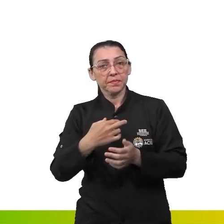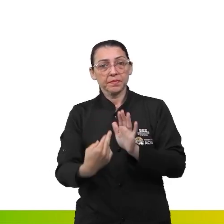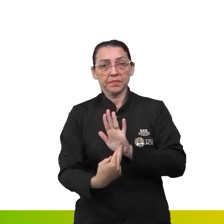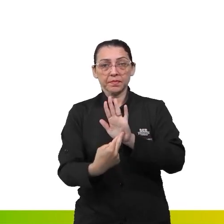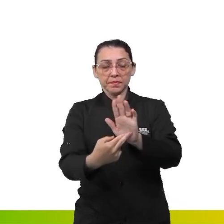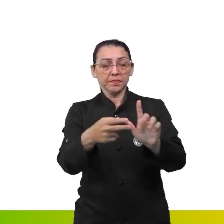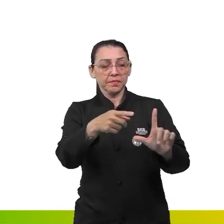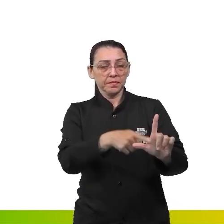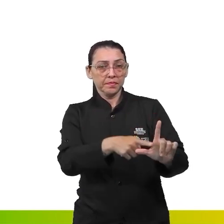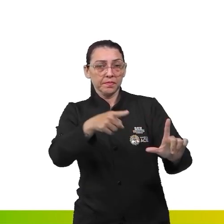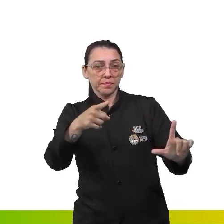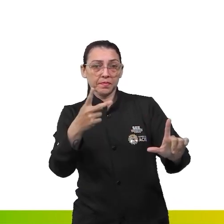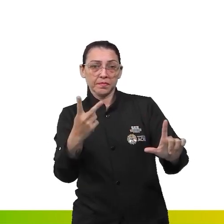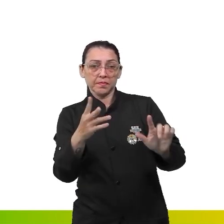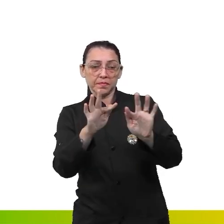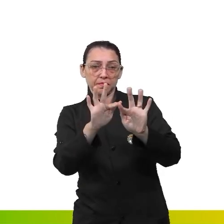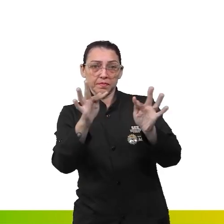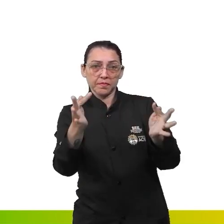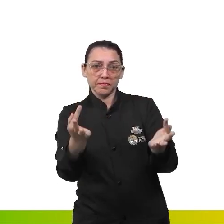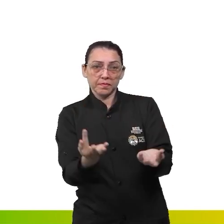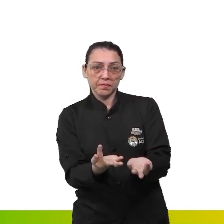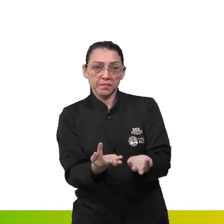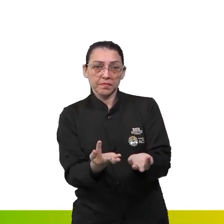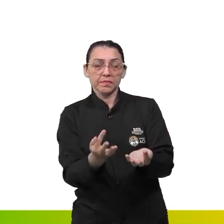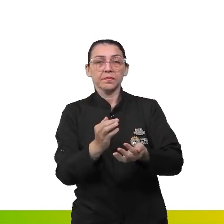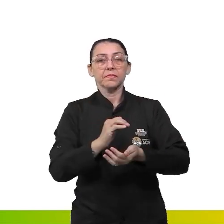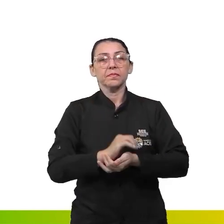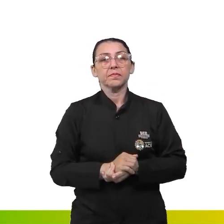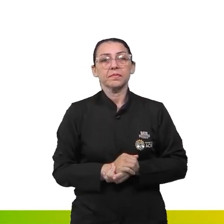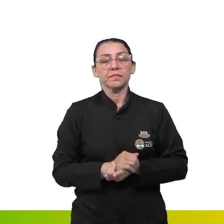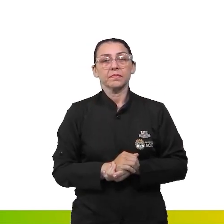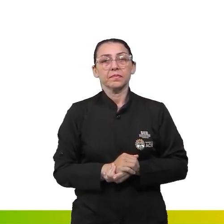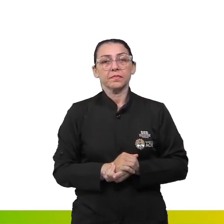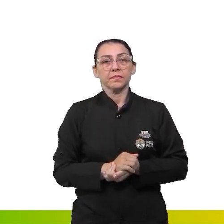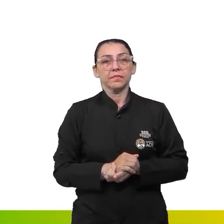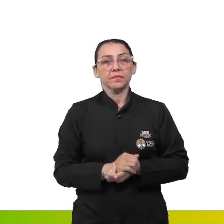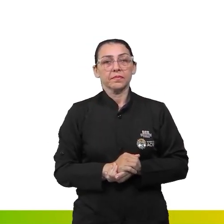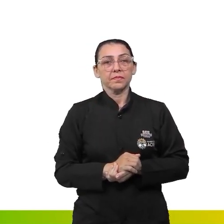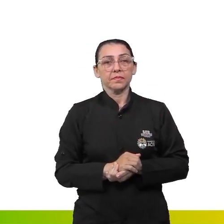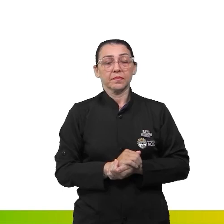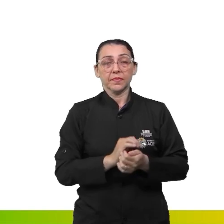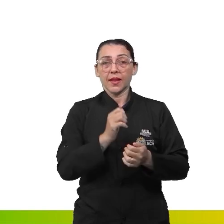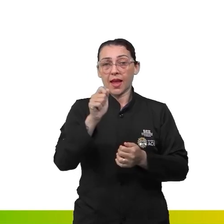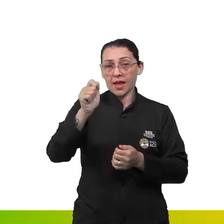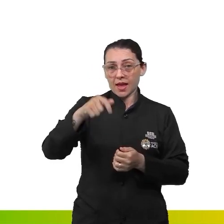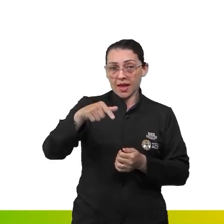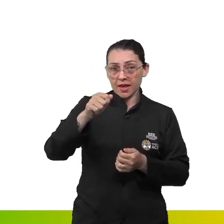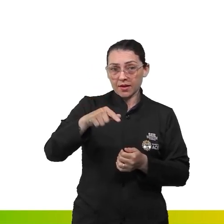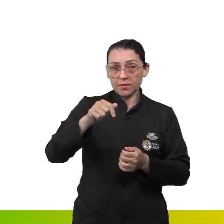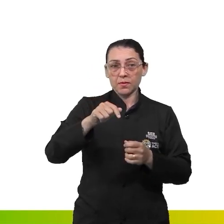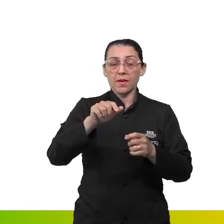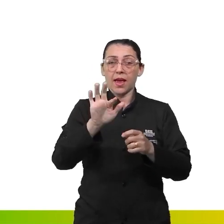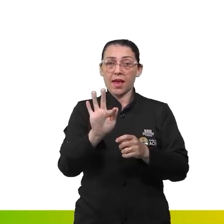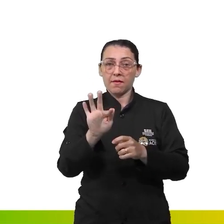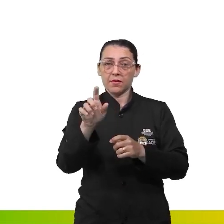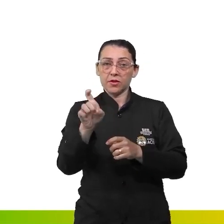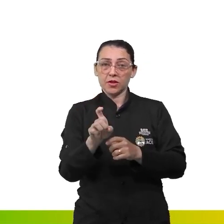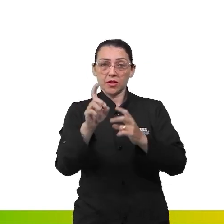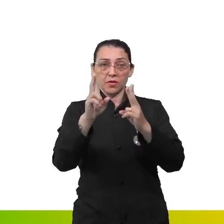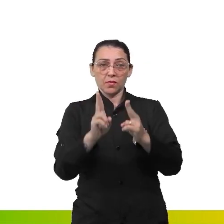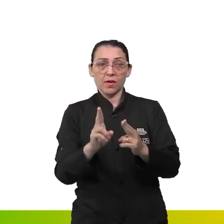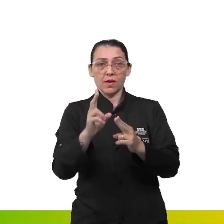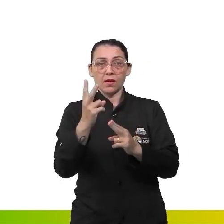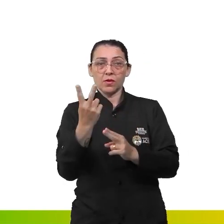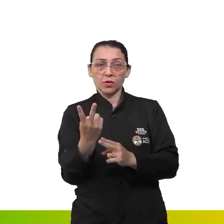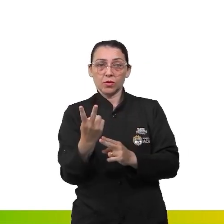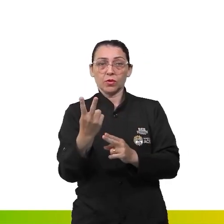gráfico de duas funções exponenciais. A função em azul, que é a f de x igual a